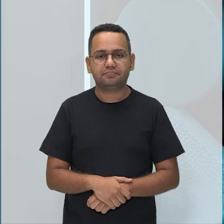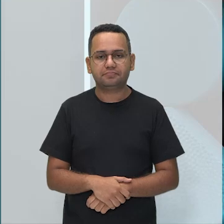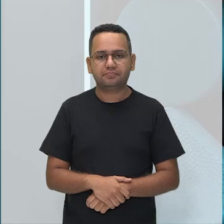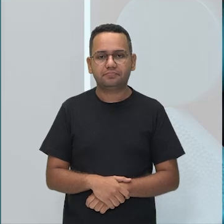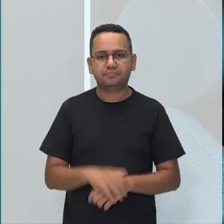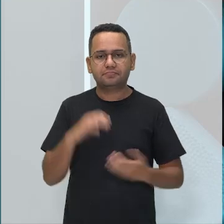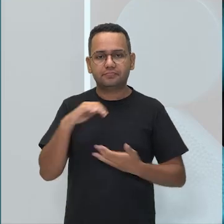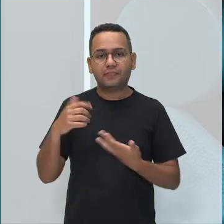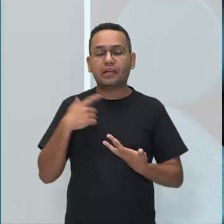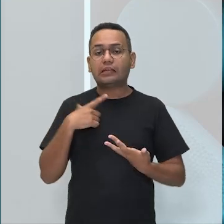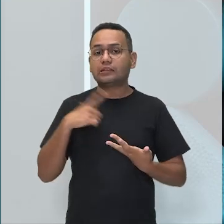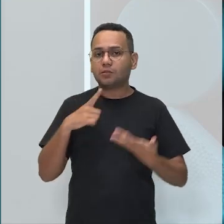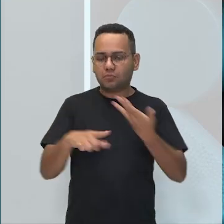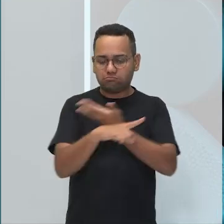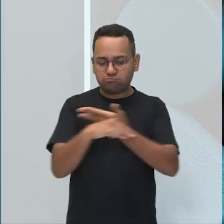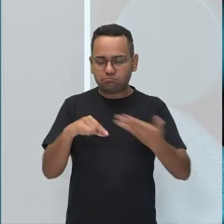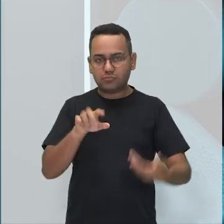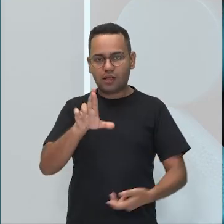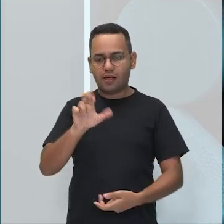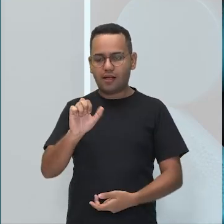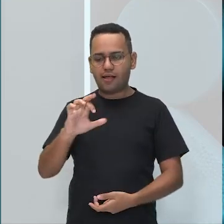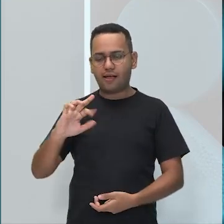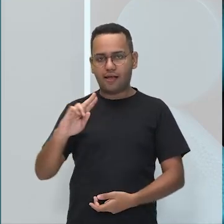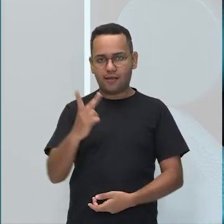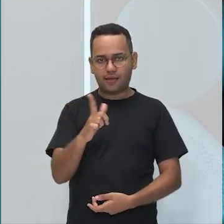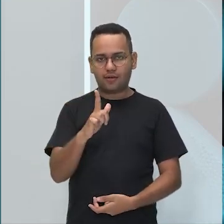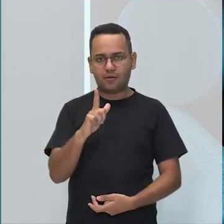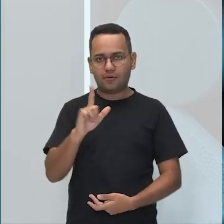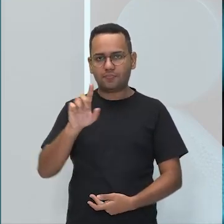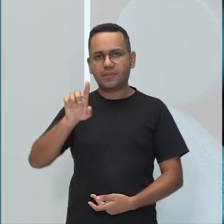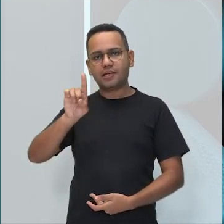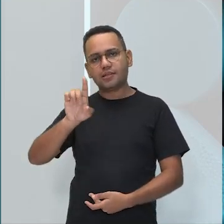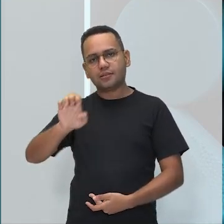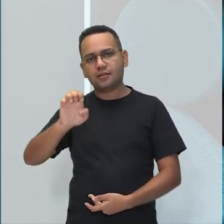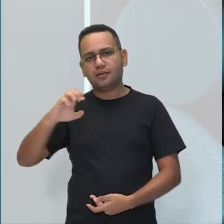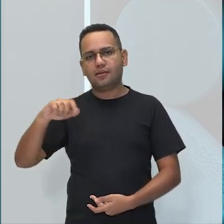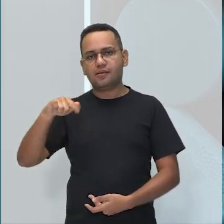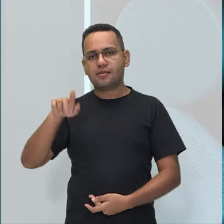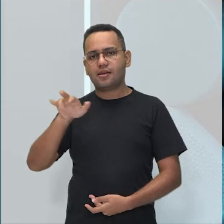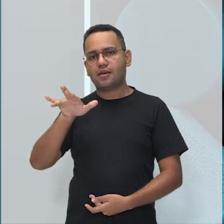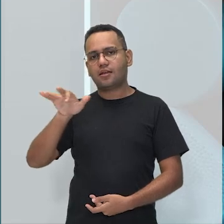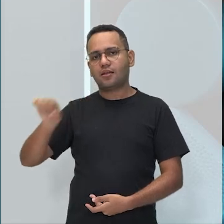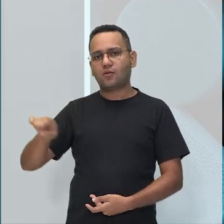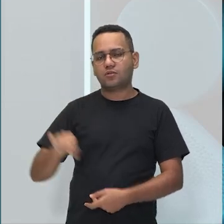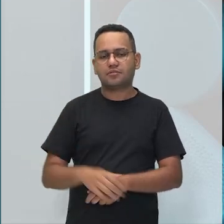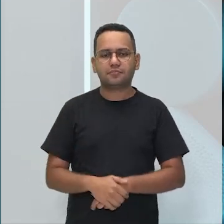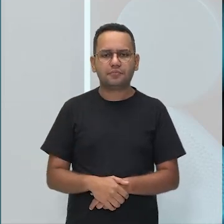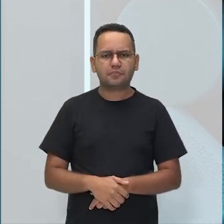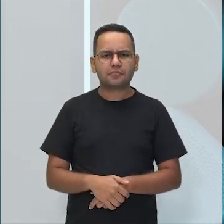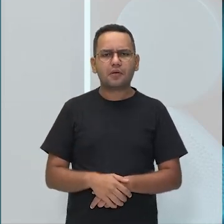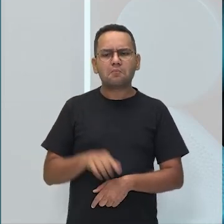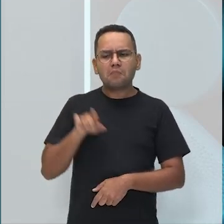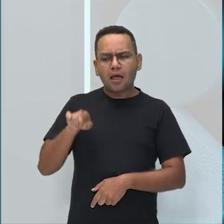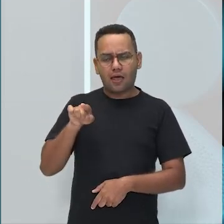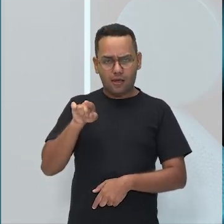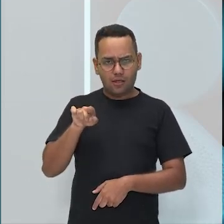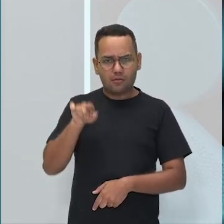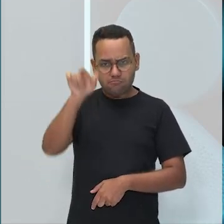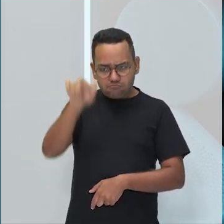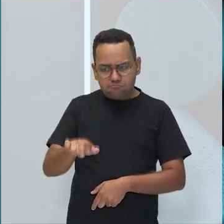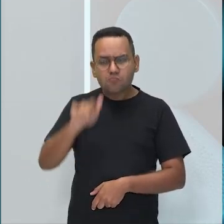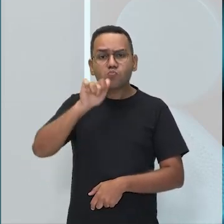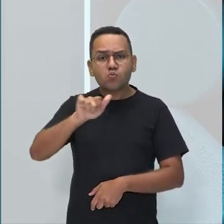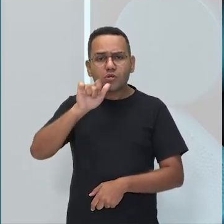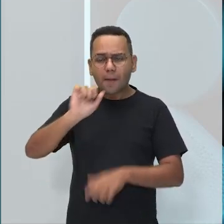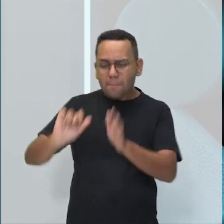Raquel de Queiroz, autora importante, porque ela é muito lembrada porque ela foi a primeira mulher